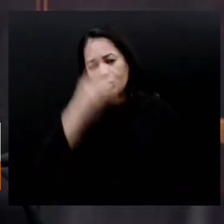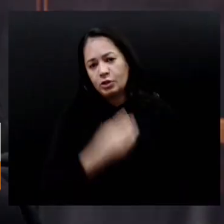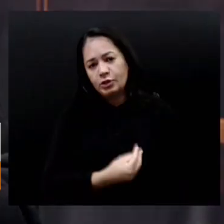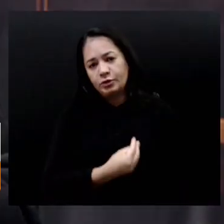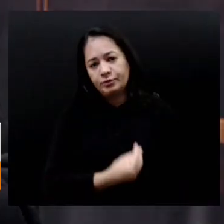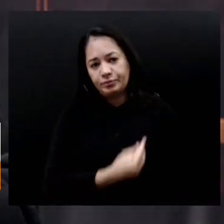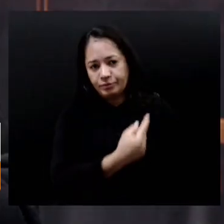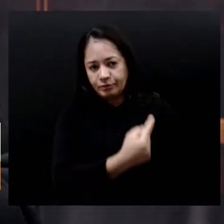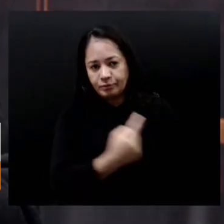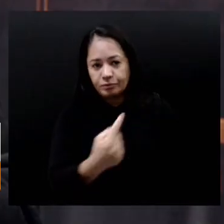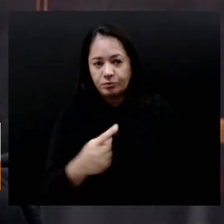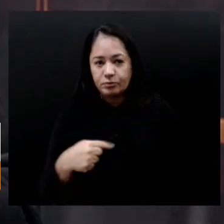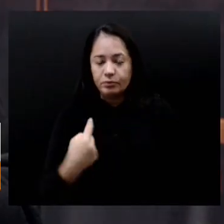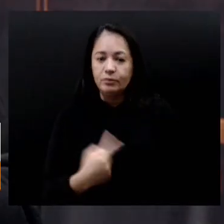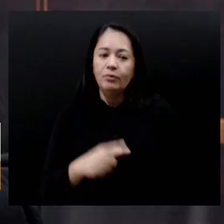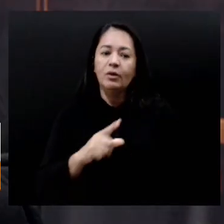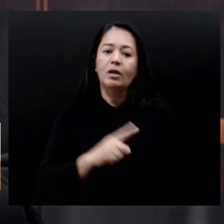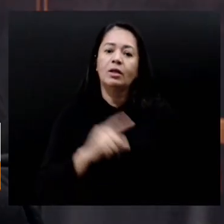gente tem